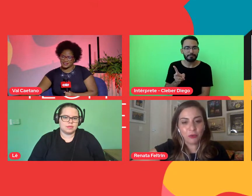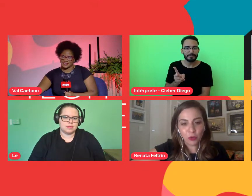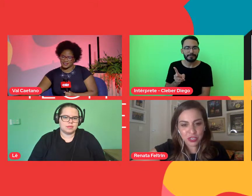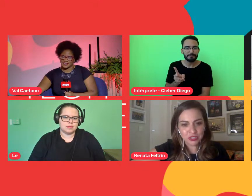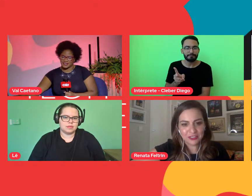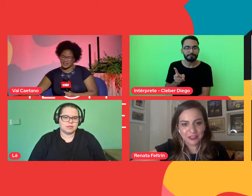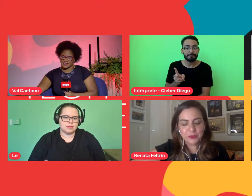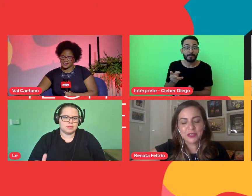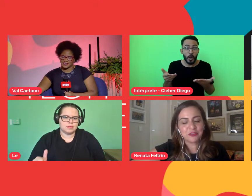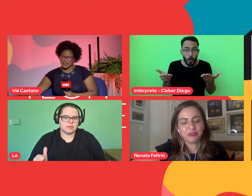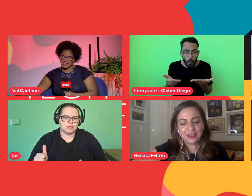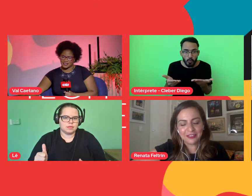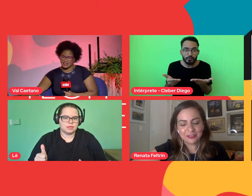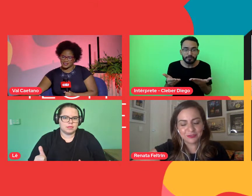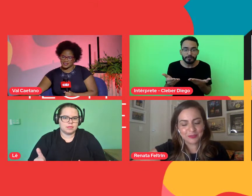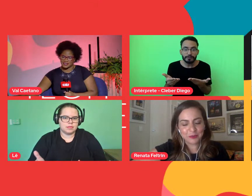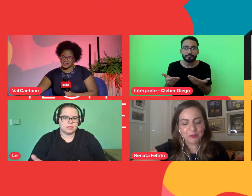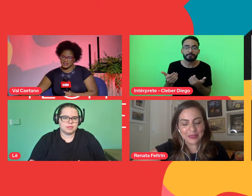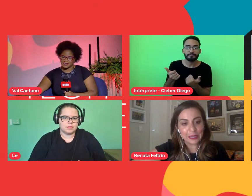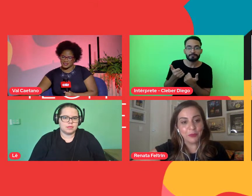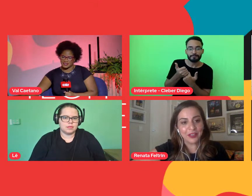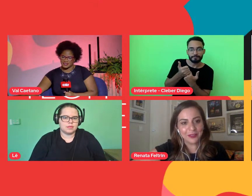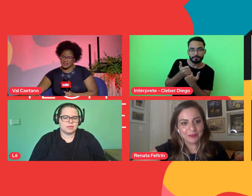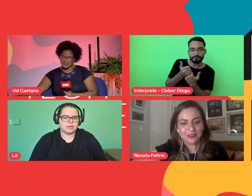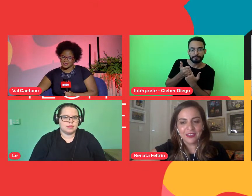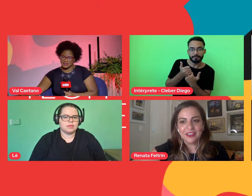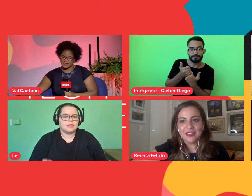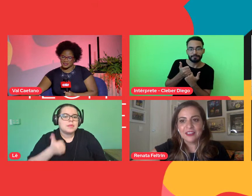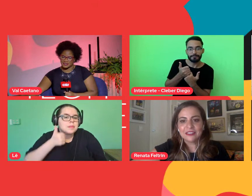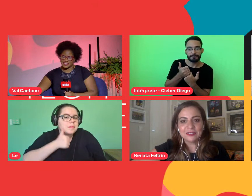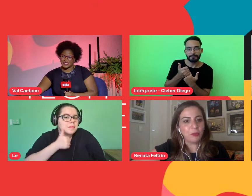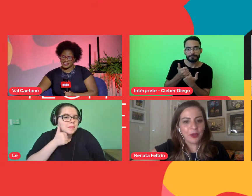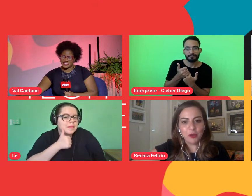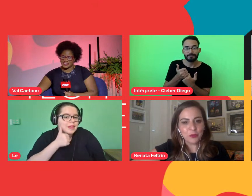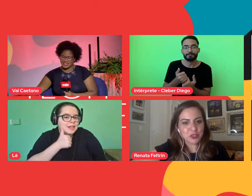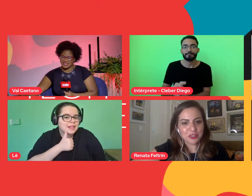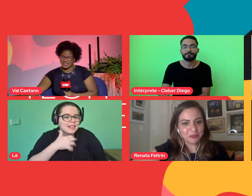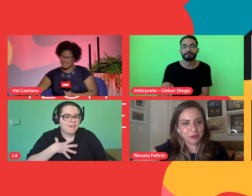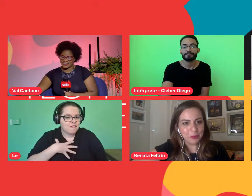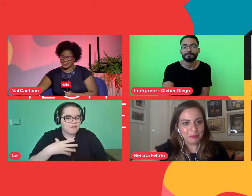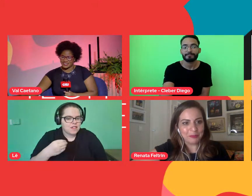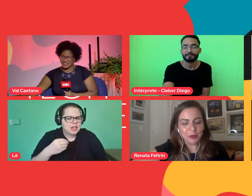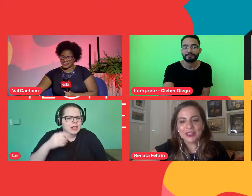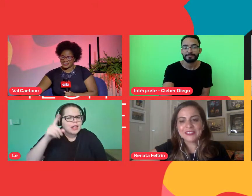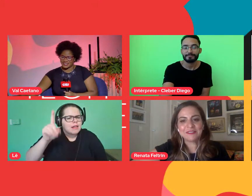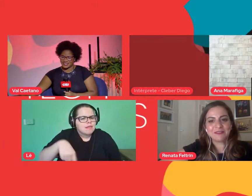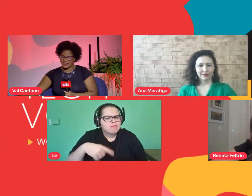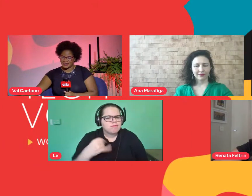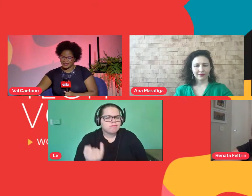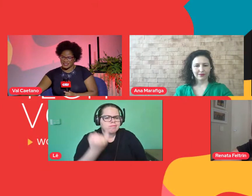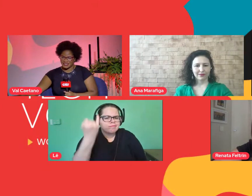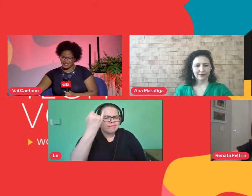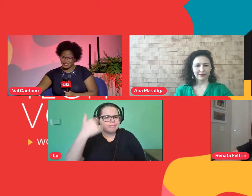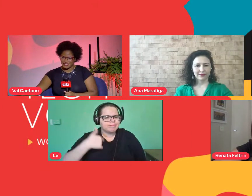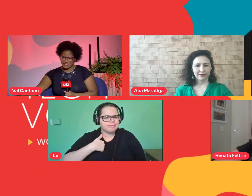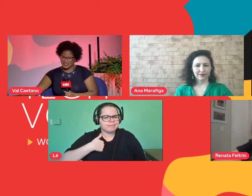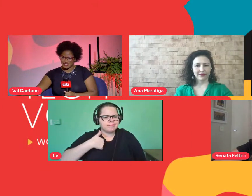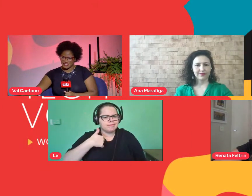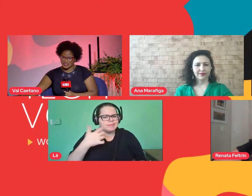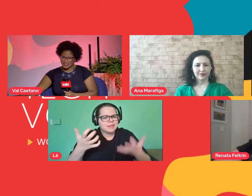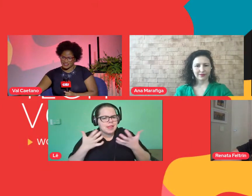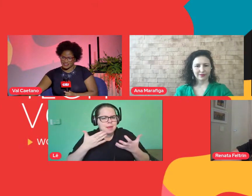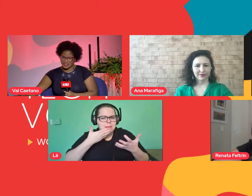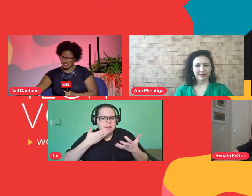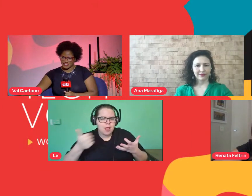Acho que hoje as minhas filhas, vou começar por aí, são o maior motivo para eu querer ser